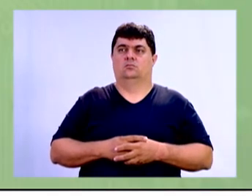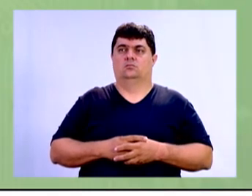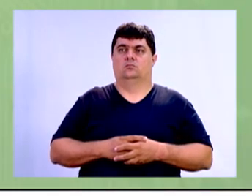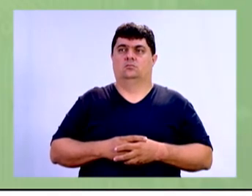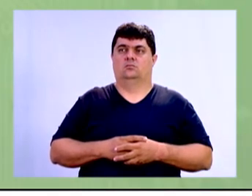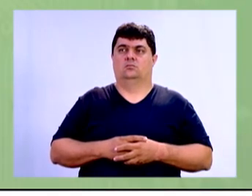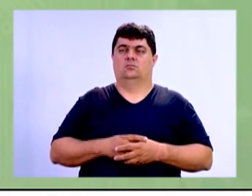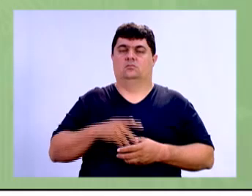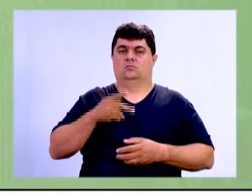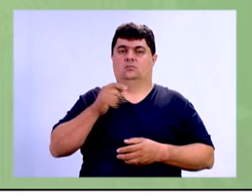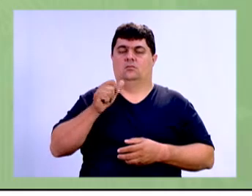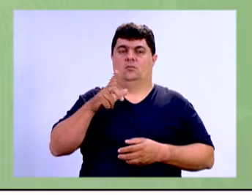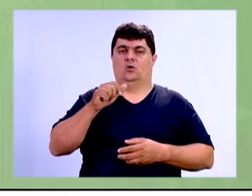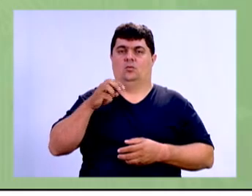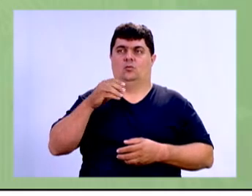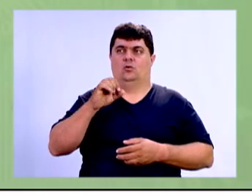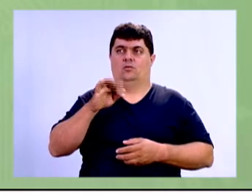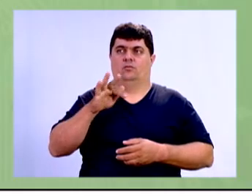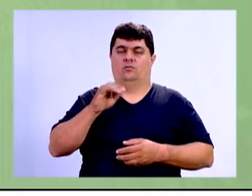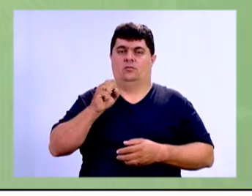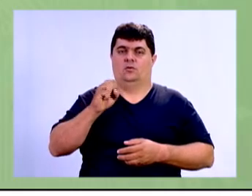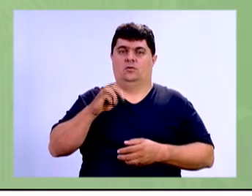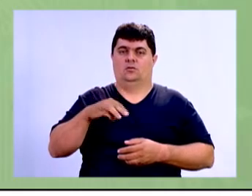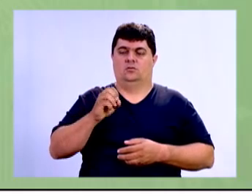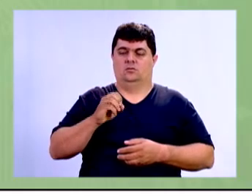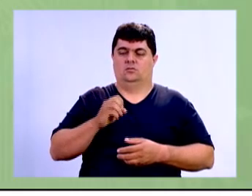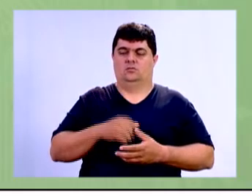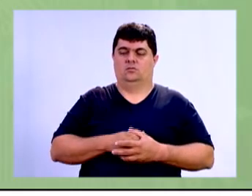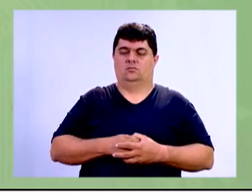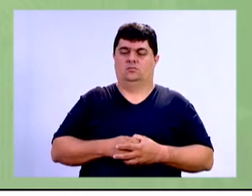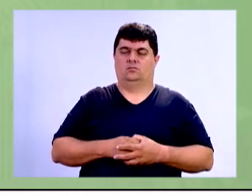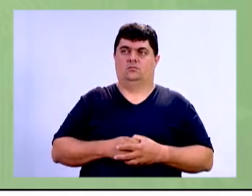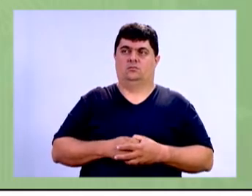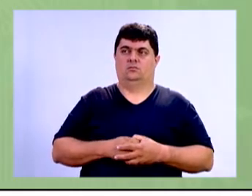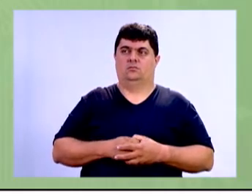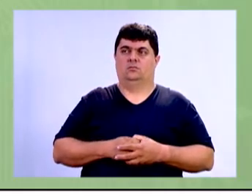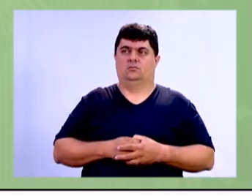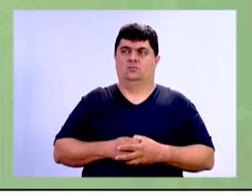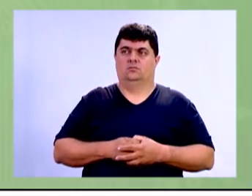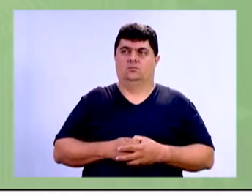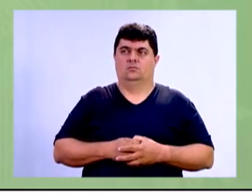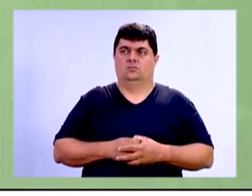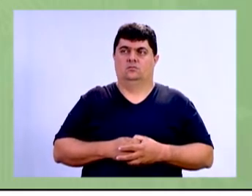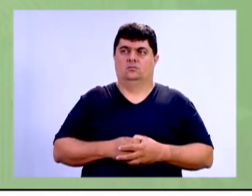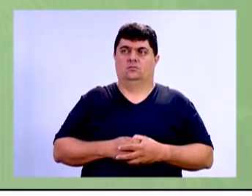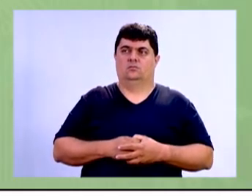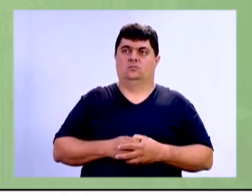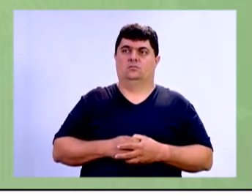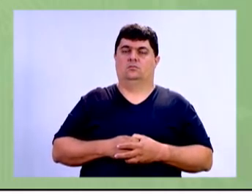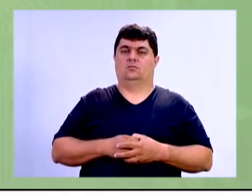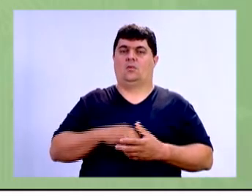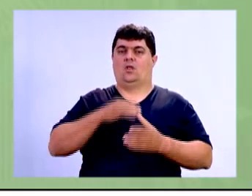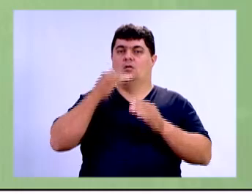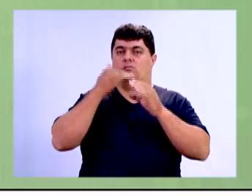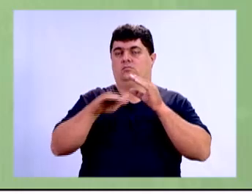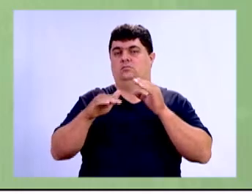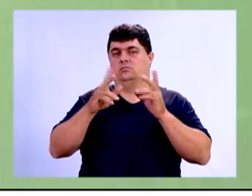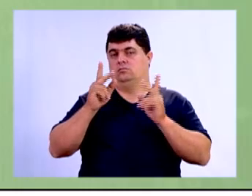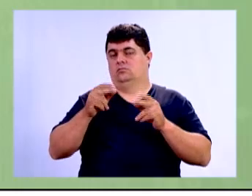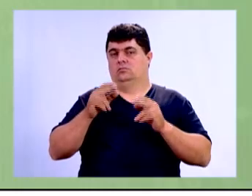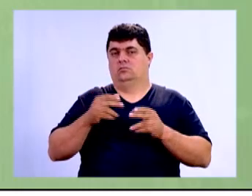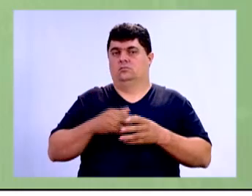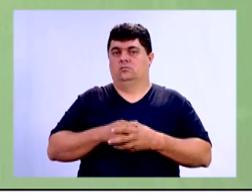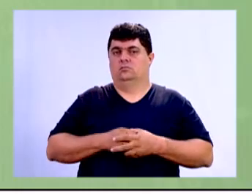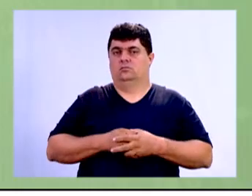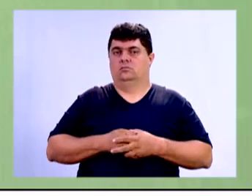E nessa questão do polimorfismo, vamos dizer uma mutação, né? Nesse caso, enviar e-mail. Eu acabei de falar para você enviar